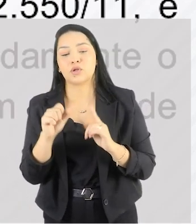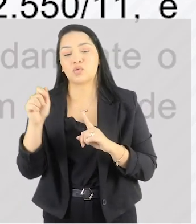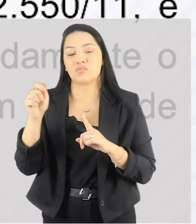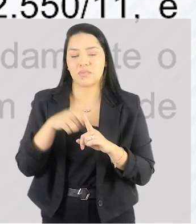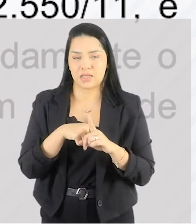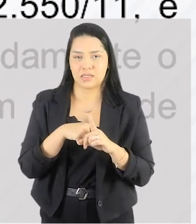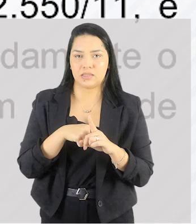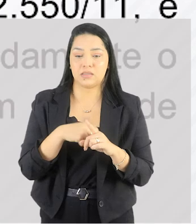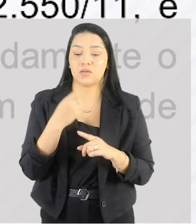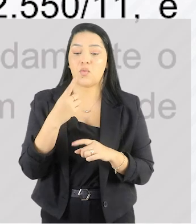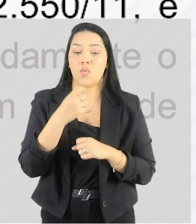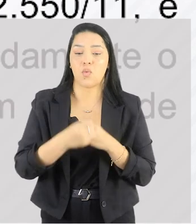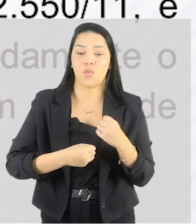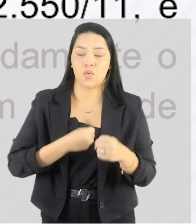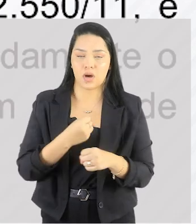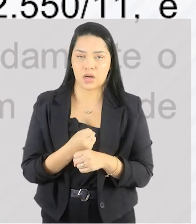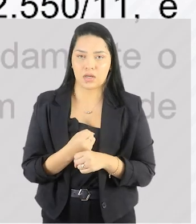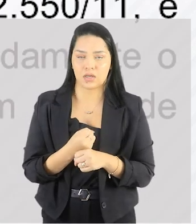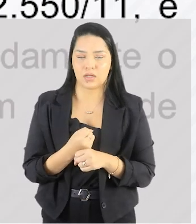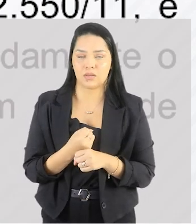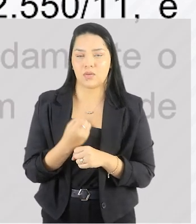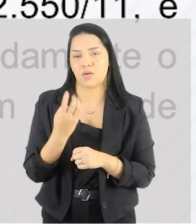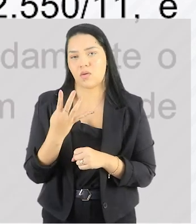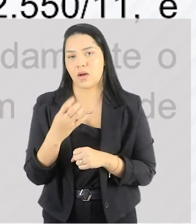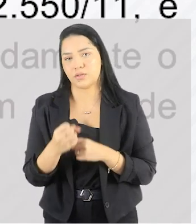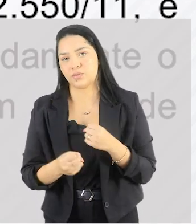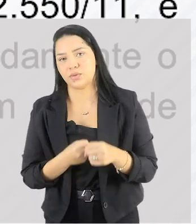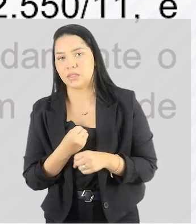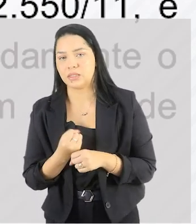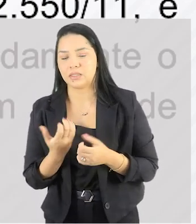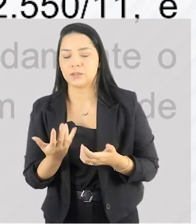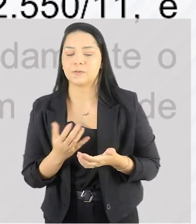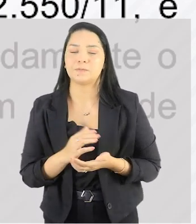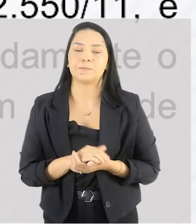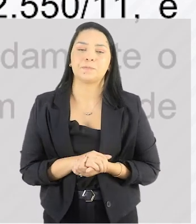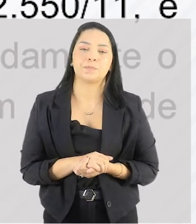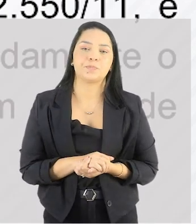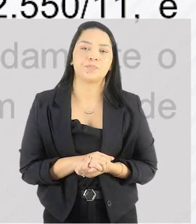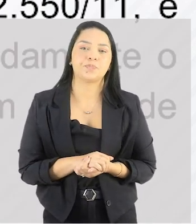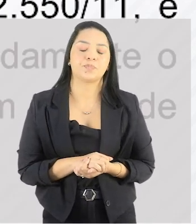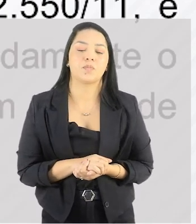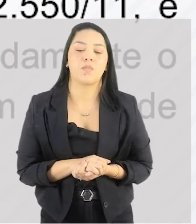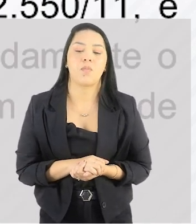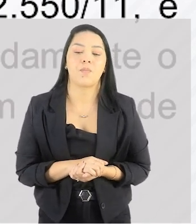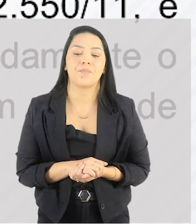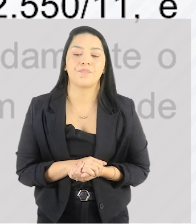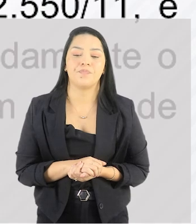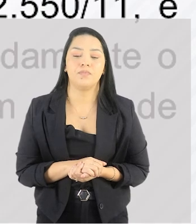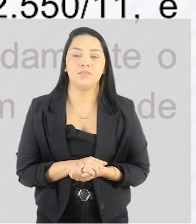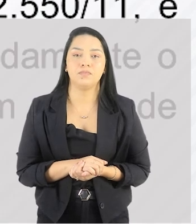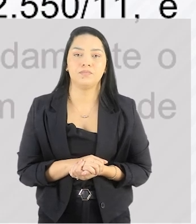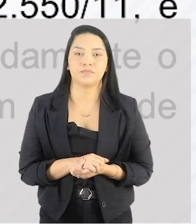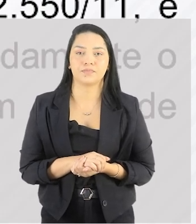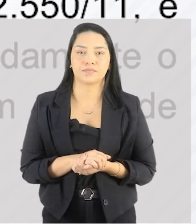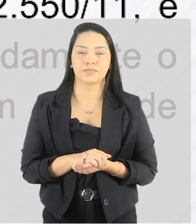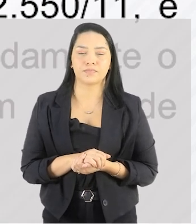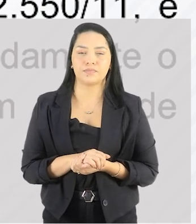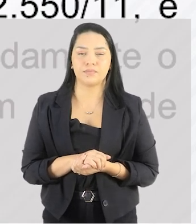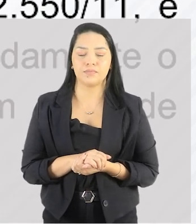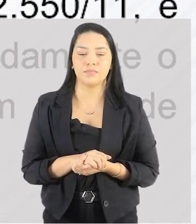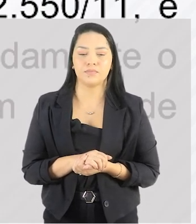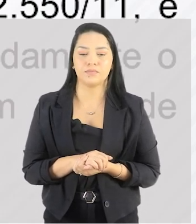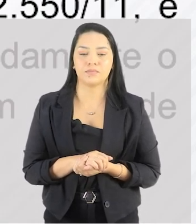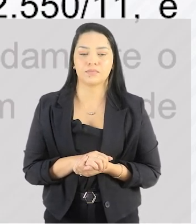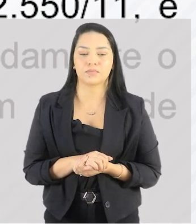o conteúdo sigiloso de concurso público, com pena de reclusão de 12